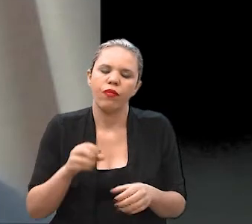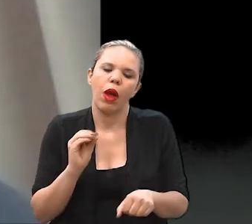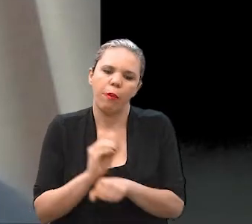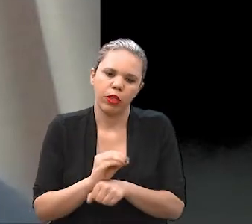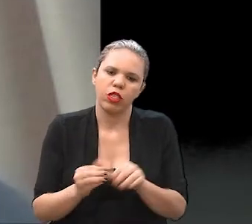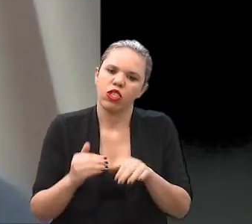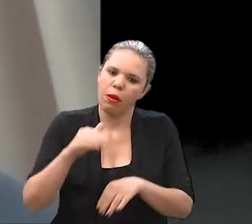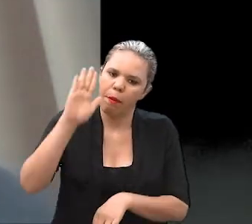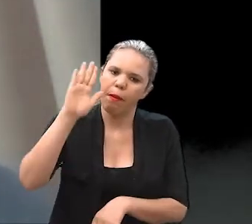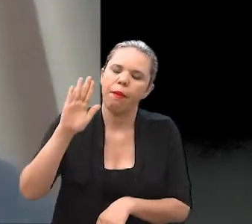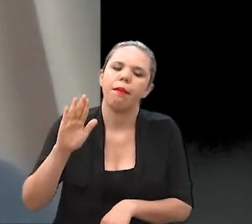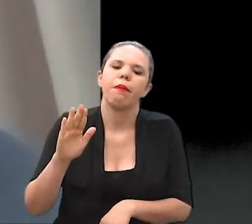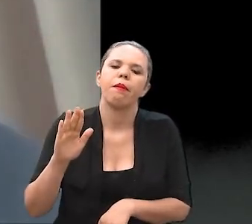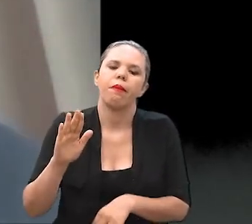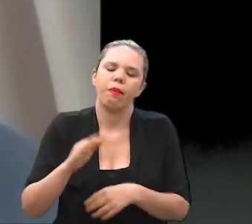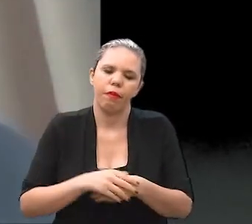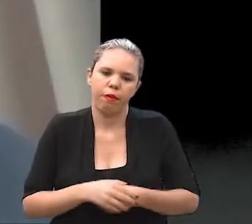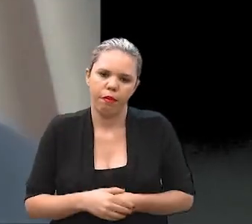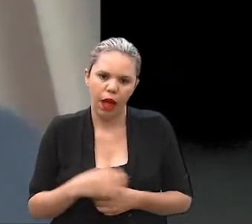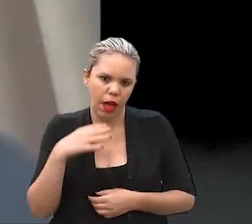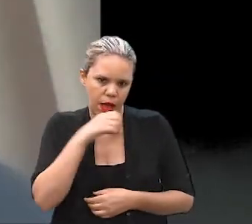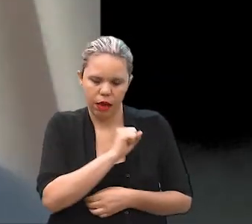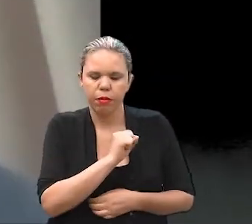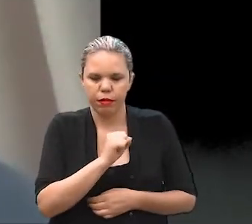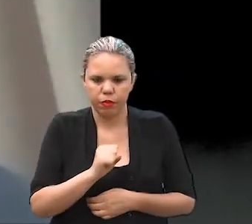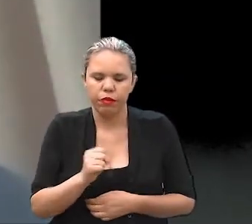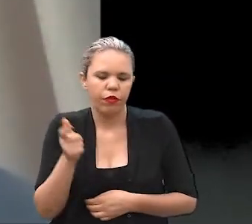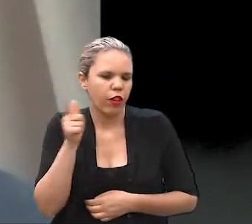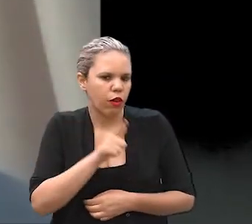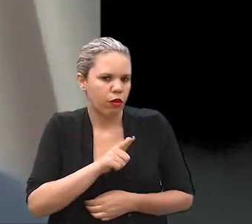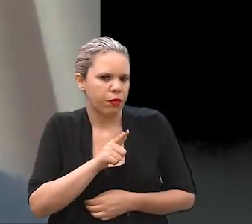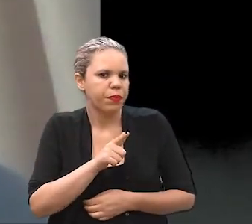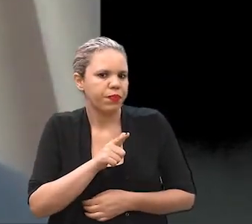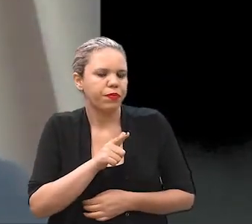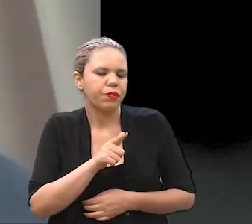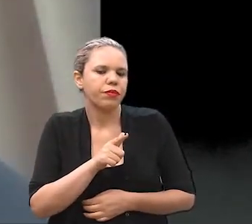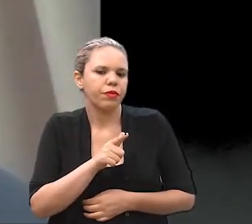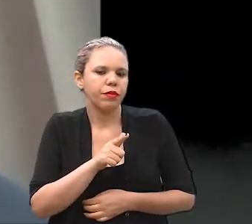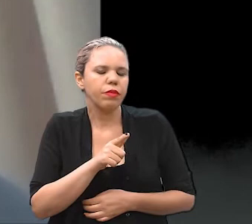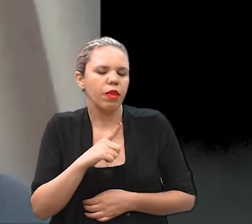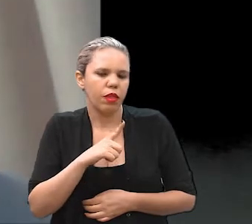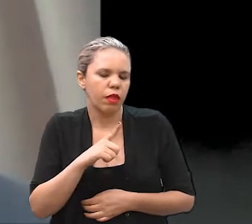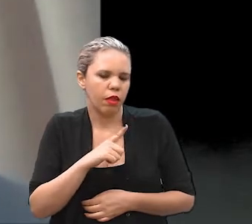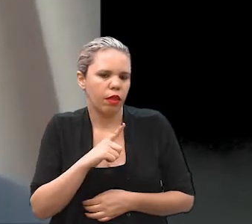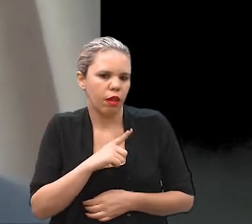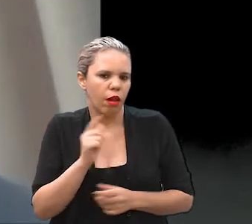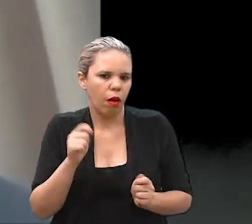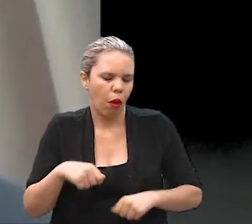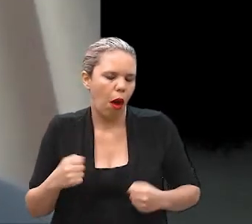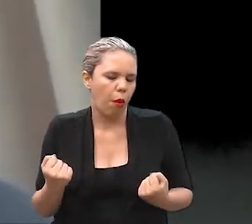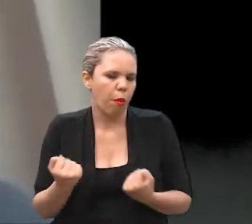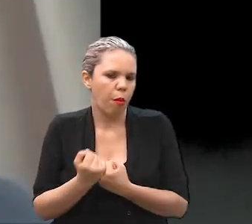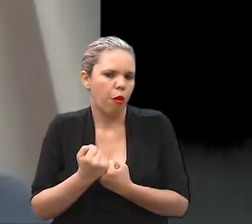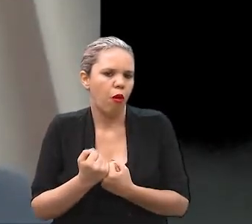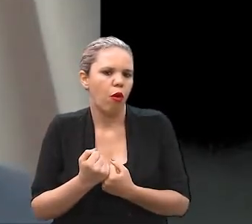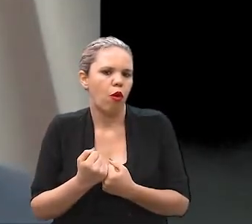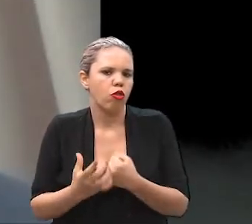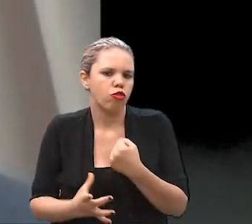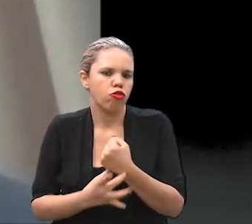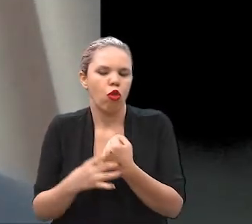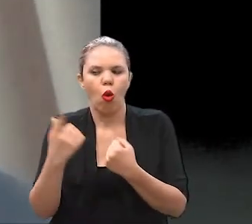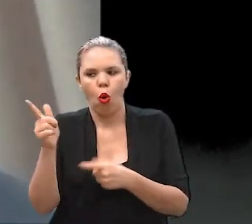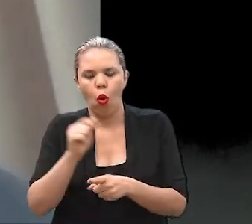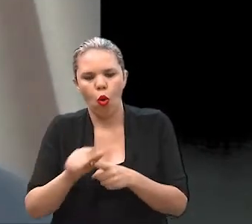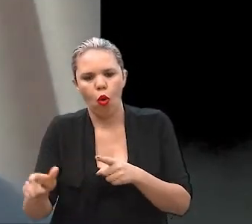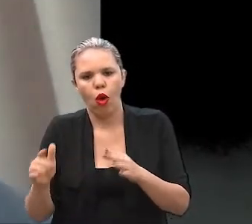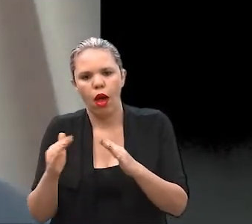proteger mais e muito rapidamente vai conseguir ter a capacidade de alugar um outro imóvel,